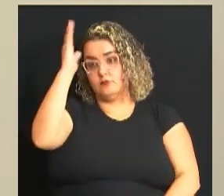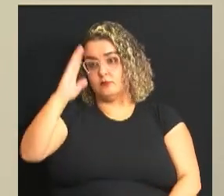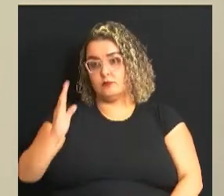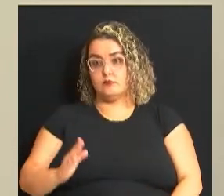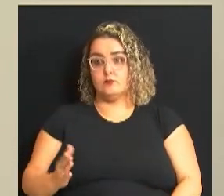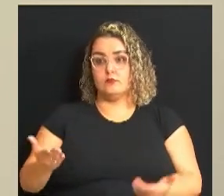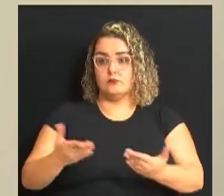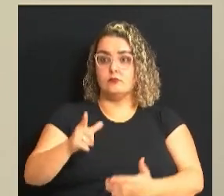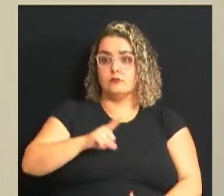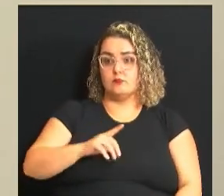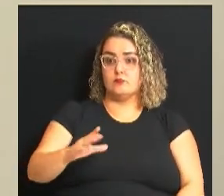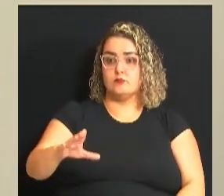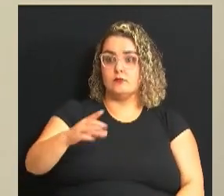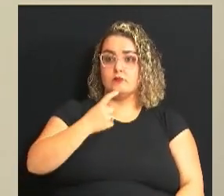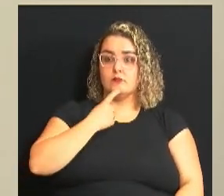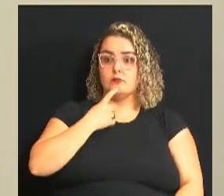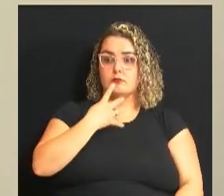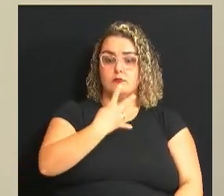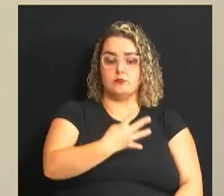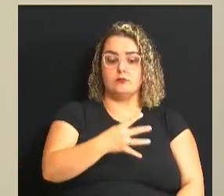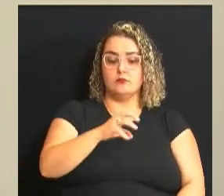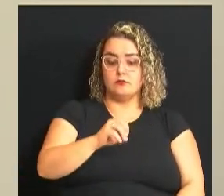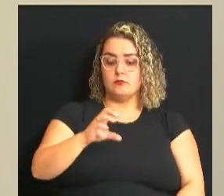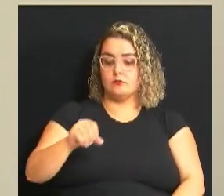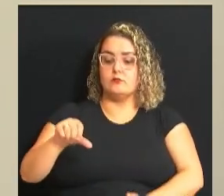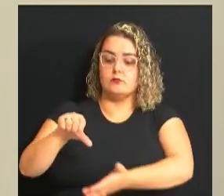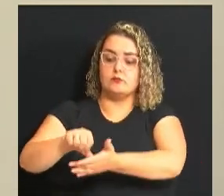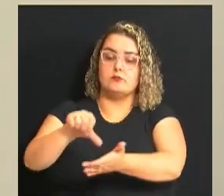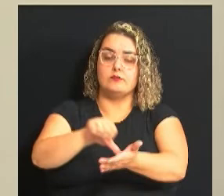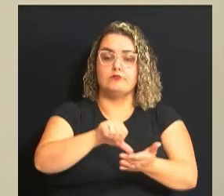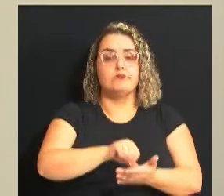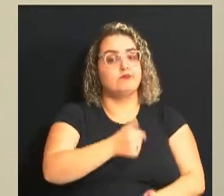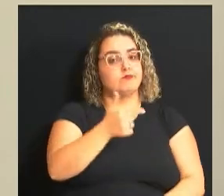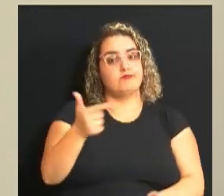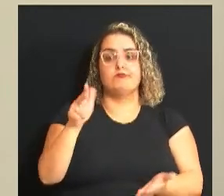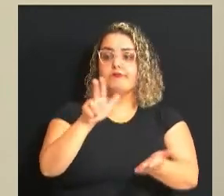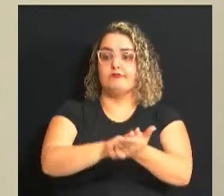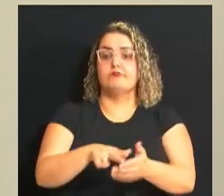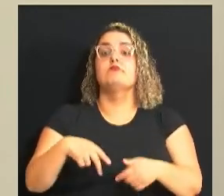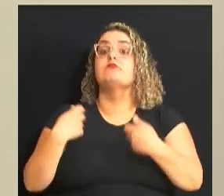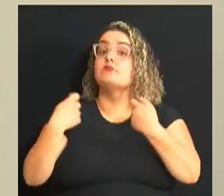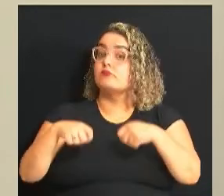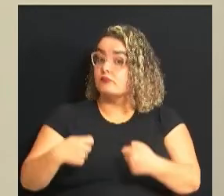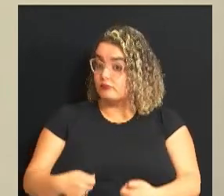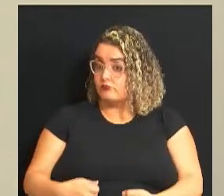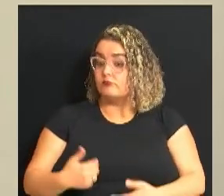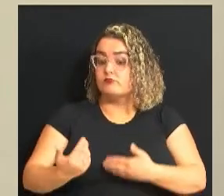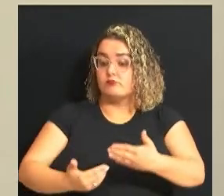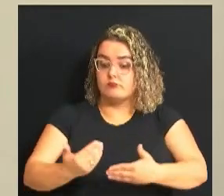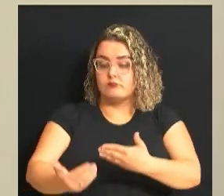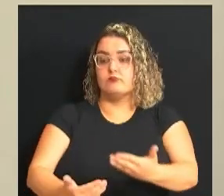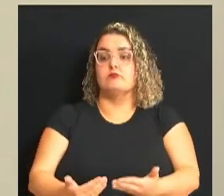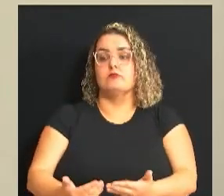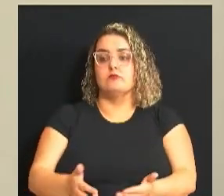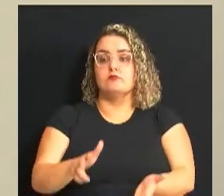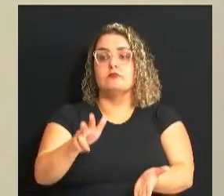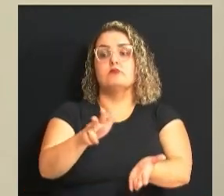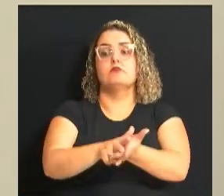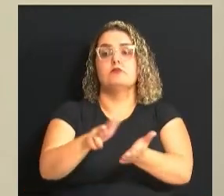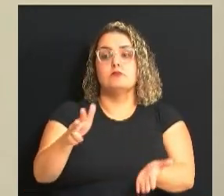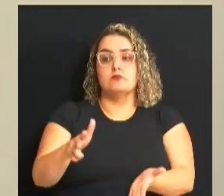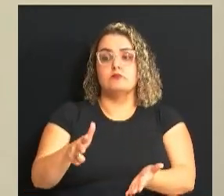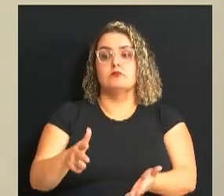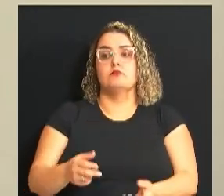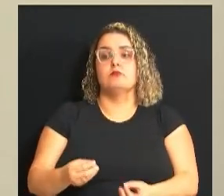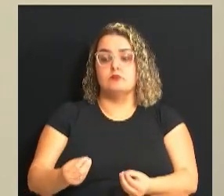temos em Campinas 400 núcleos irregulares que precisam passar pela regularização, o que